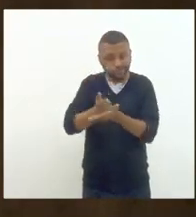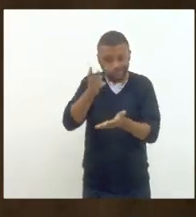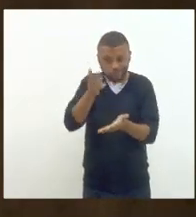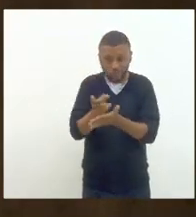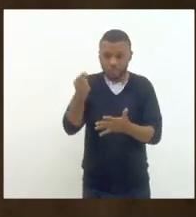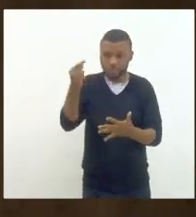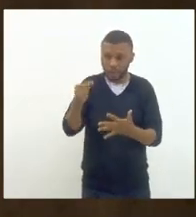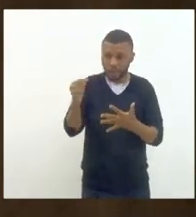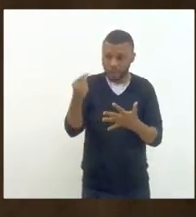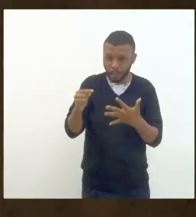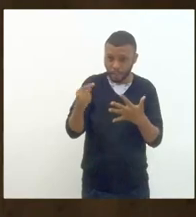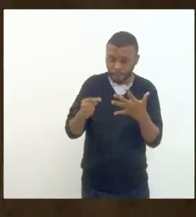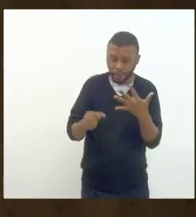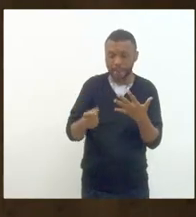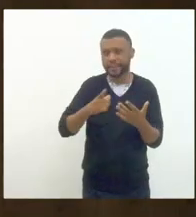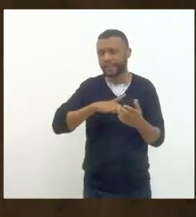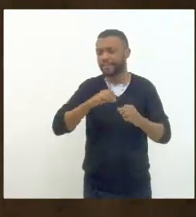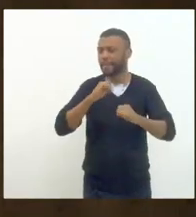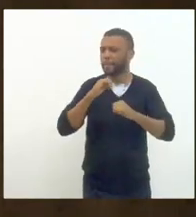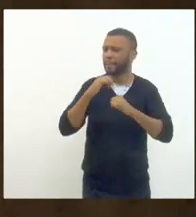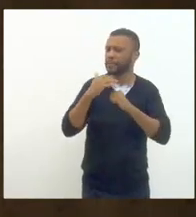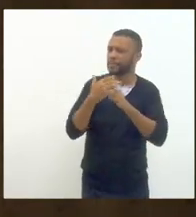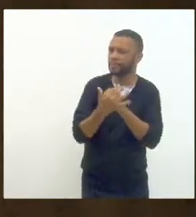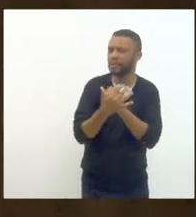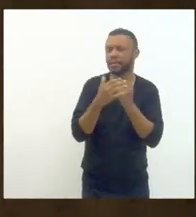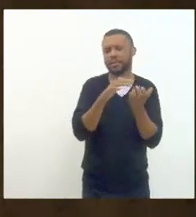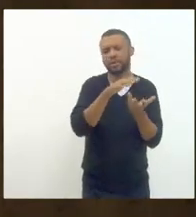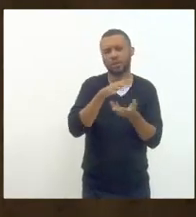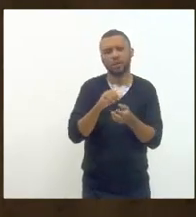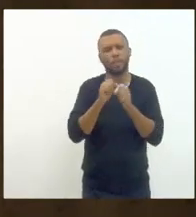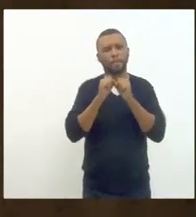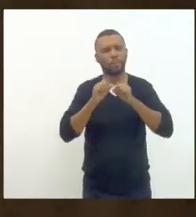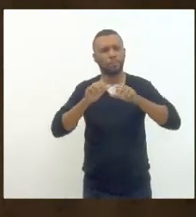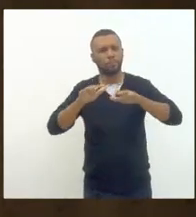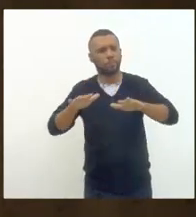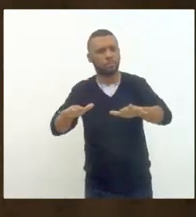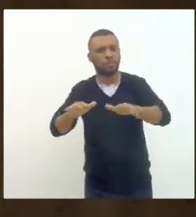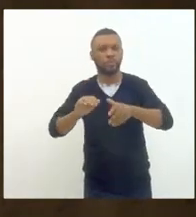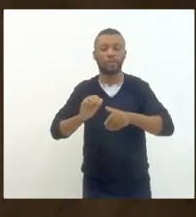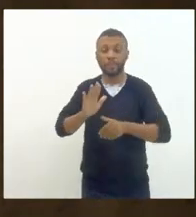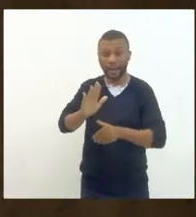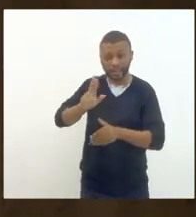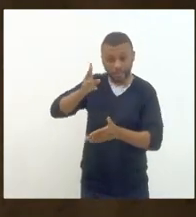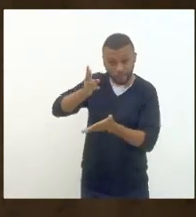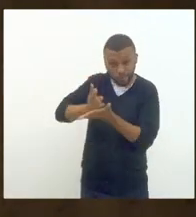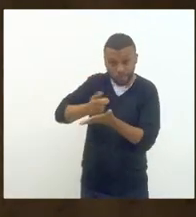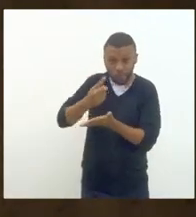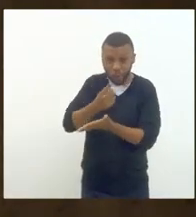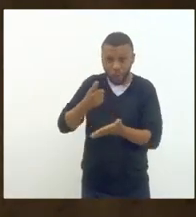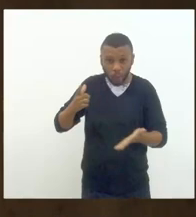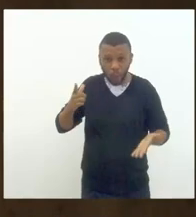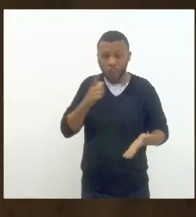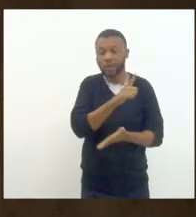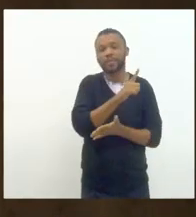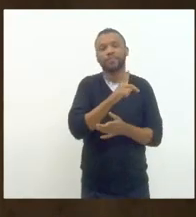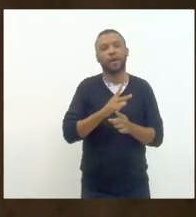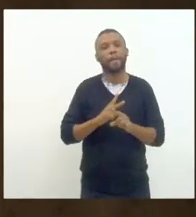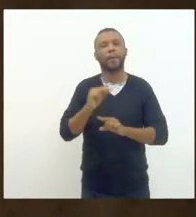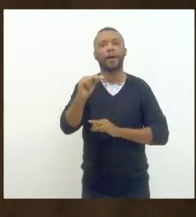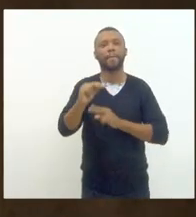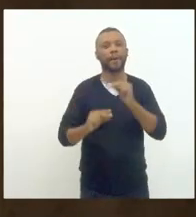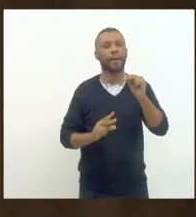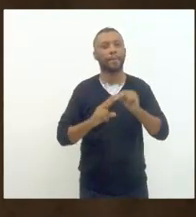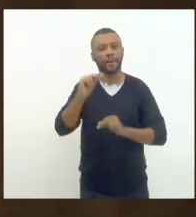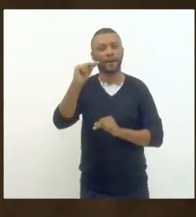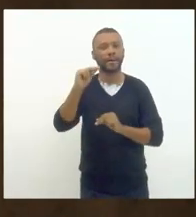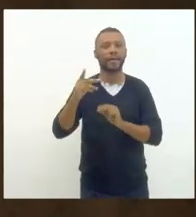isso, pandemia, e mesmo com tudo isso, nós estamos conseguindo avançar